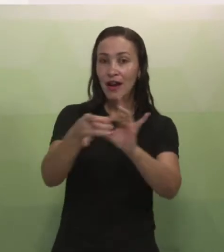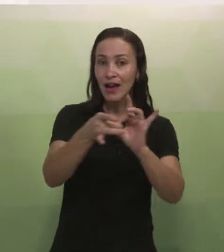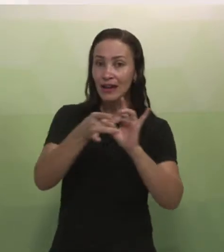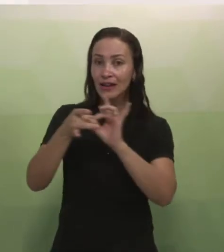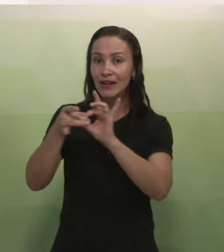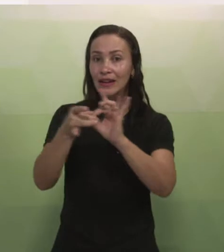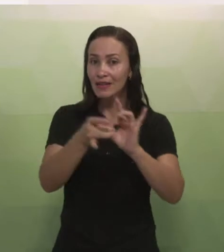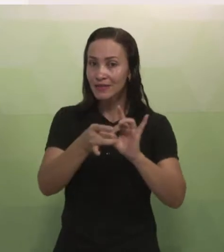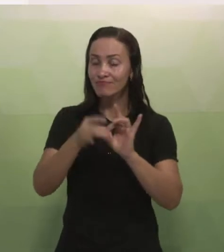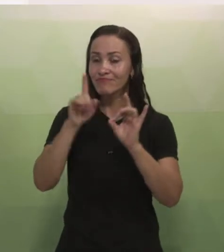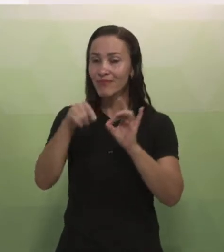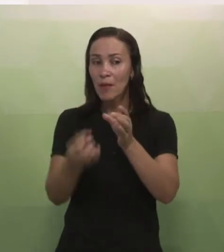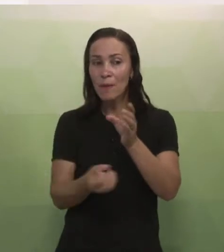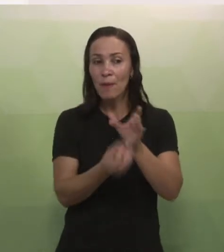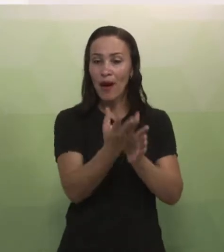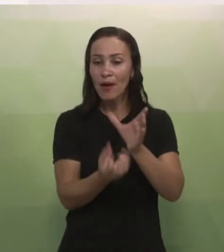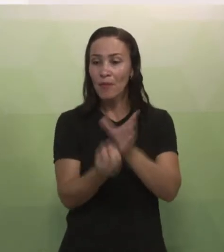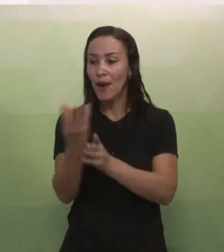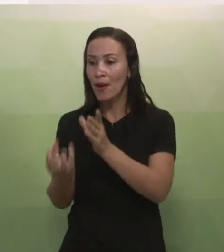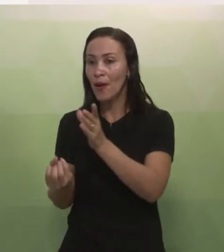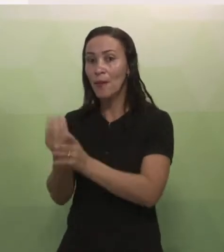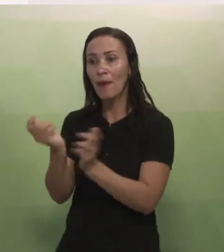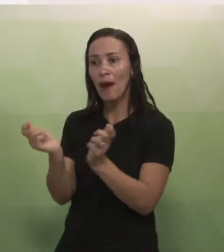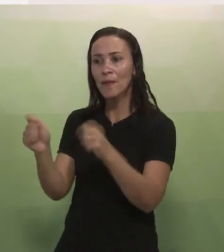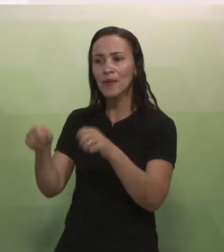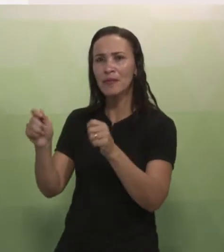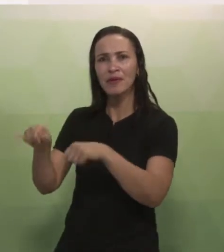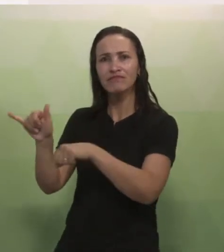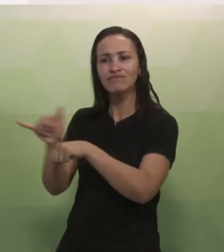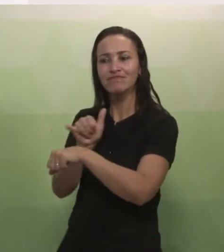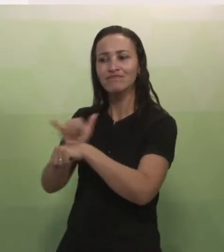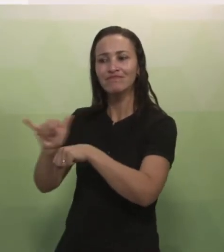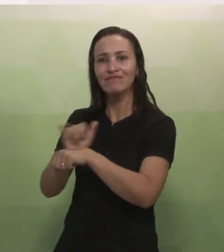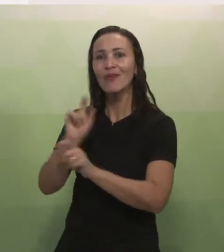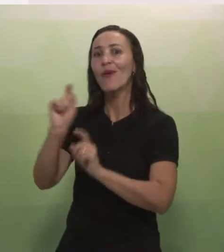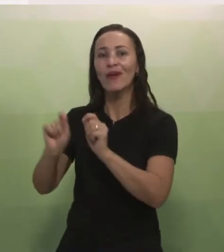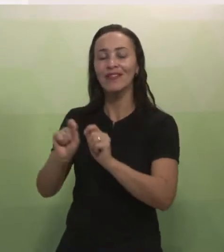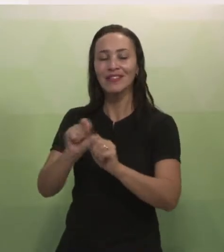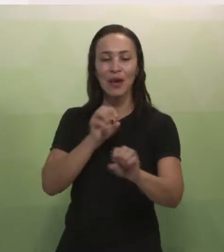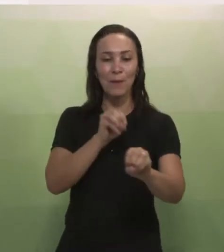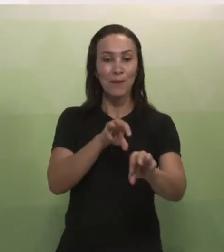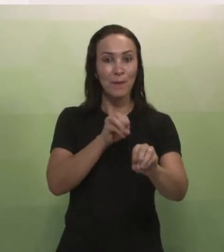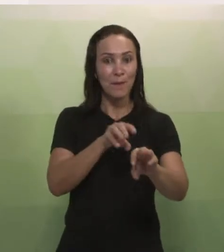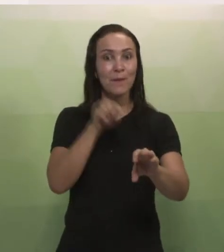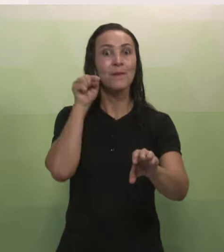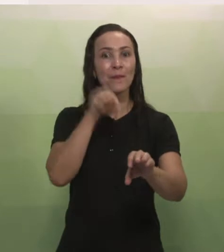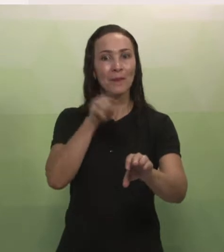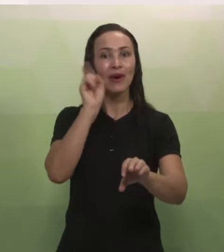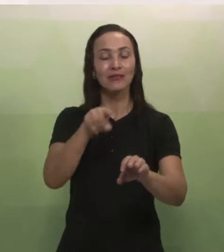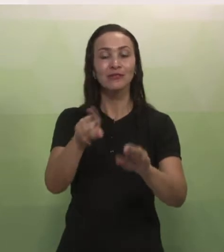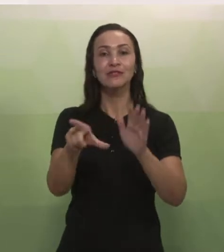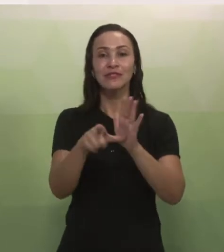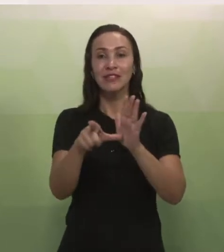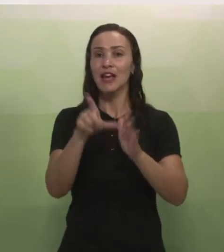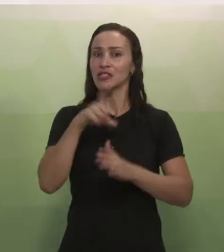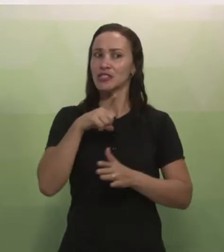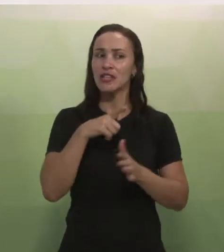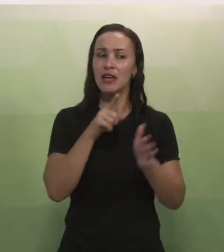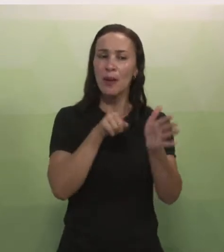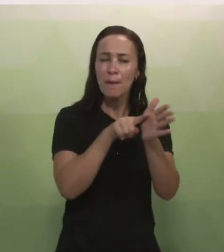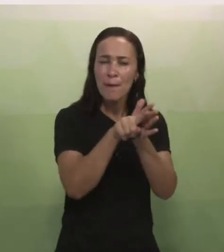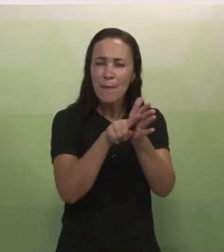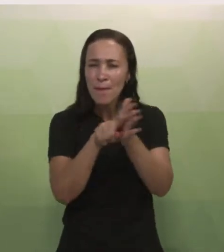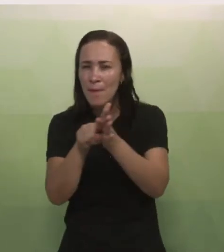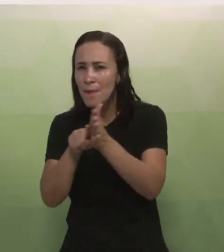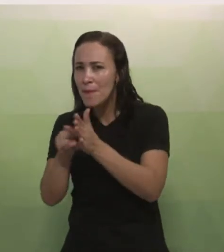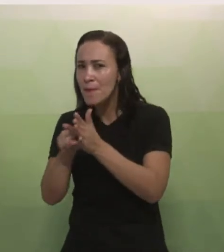em gerar possibilidades de que esse ensino se fundamente e produza